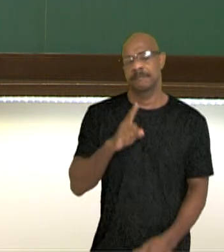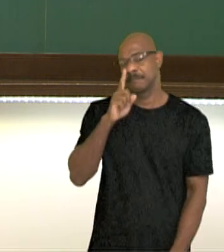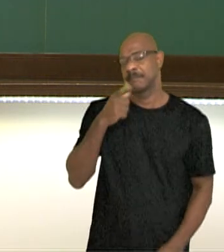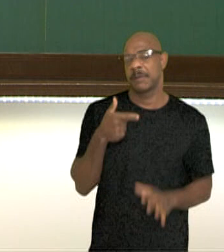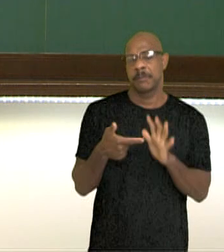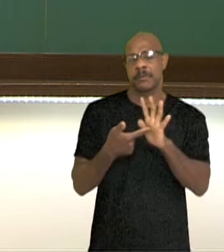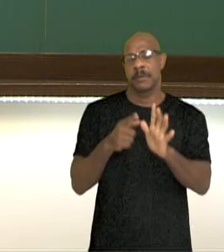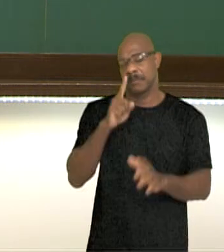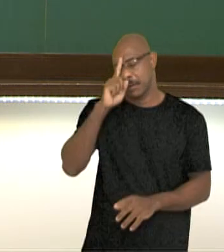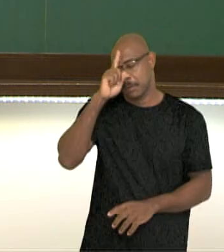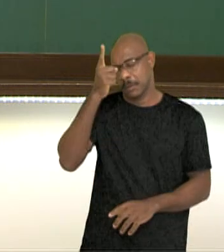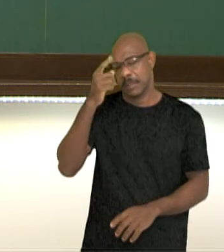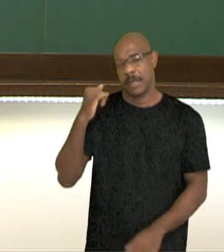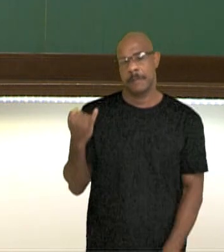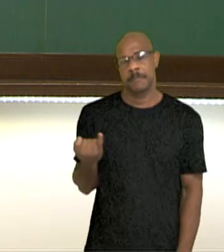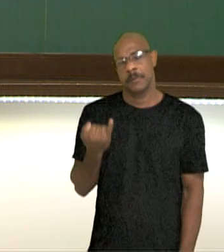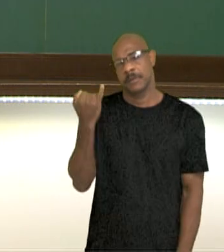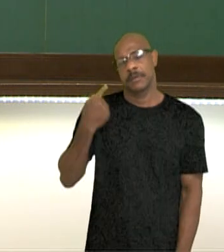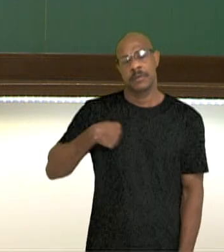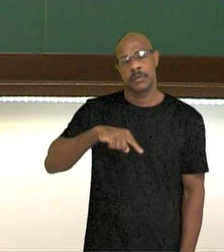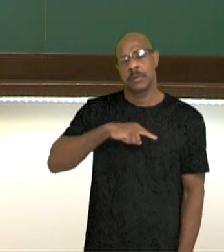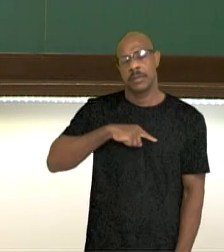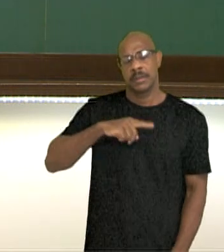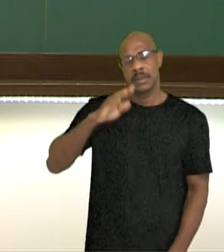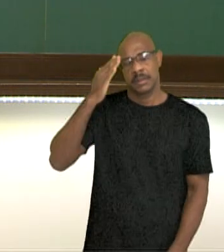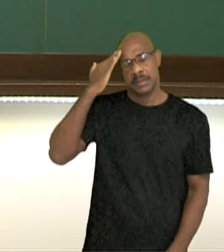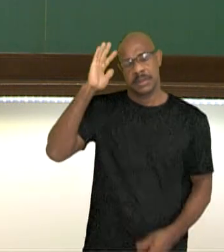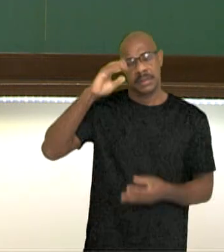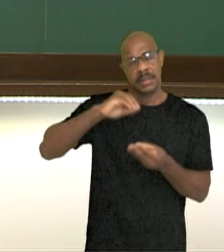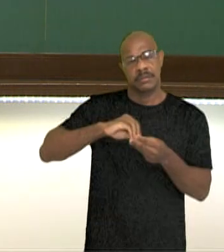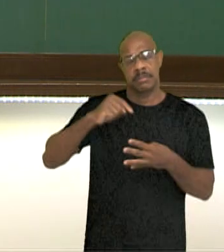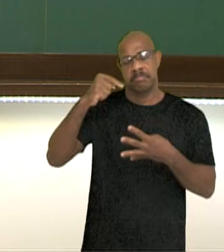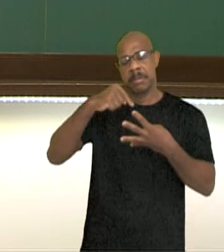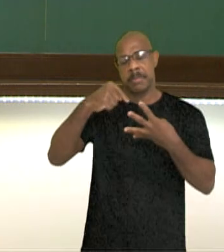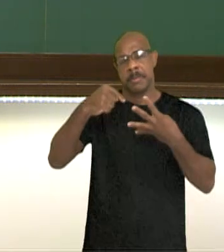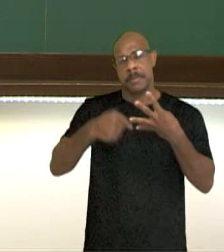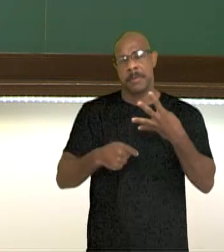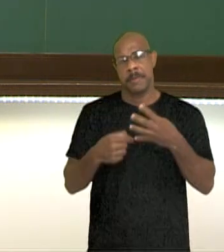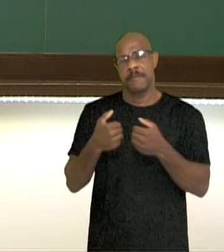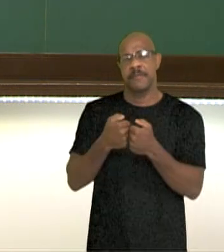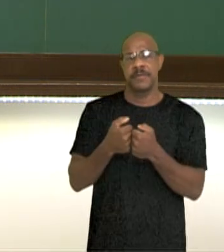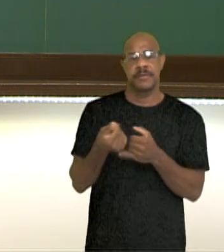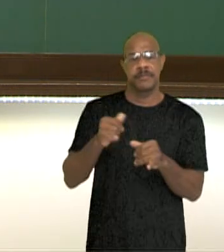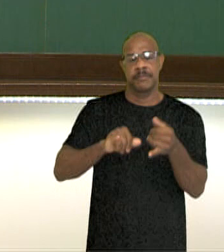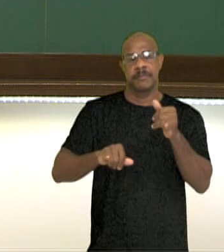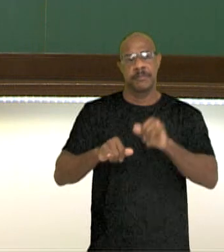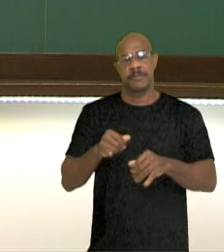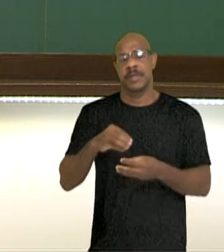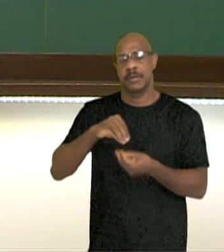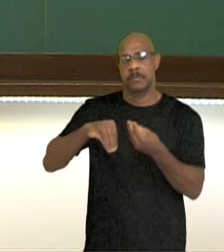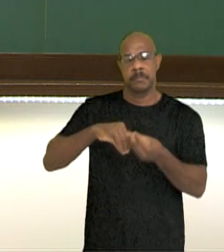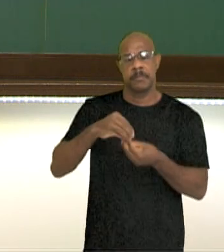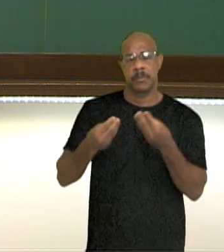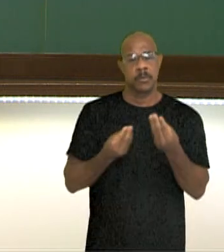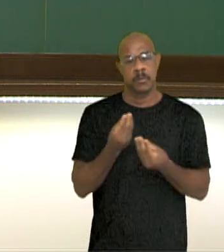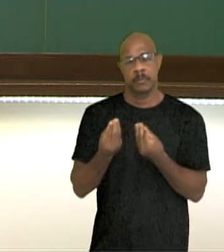ideia da importância de nós entendermos as propriedades físicas e químicas das